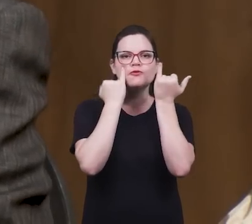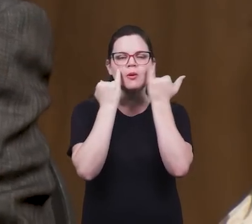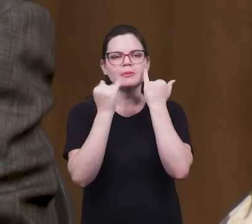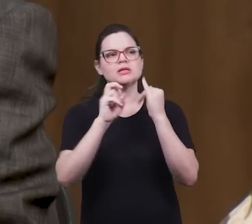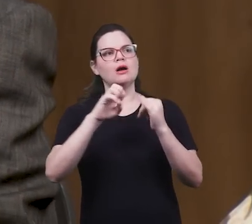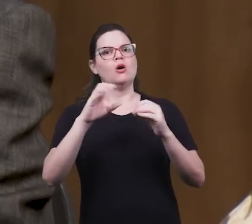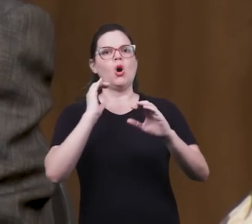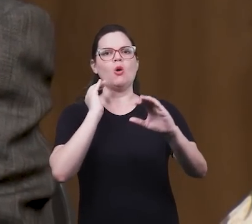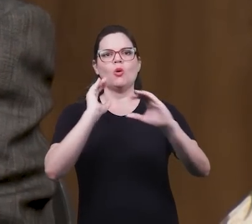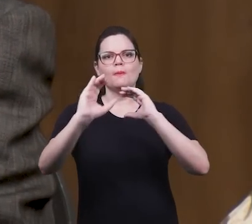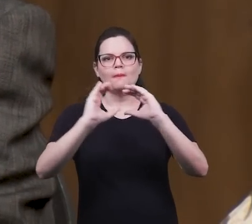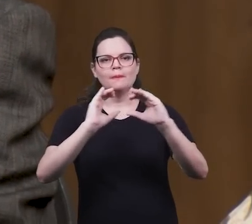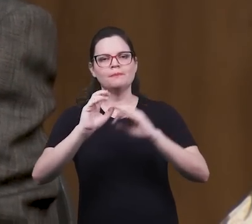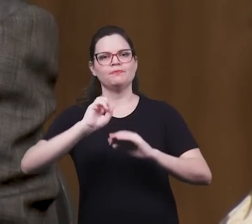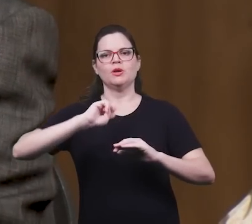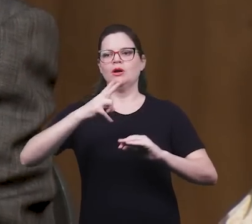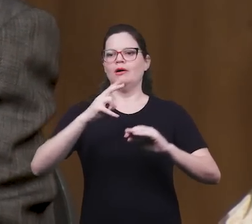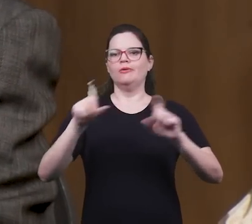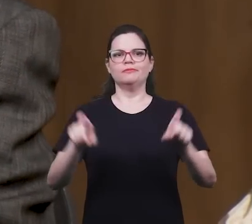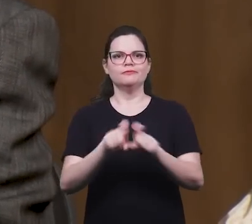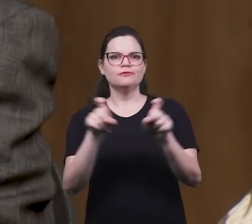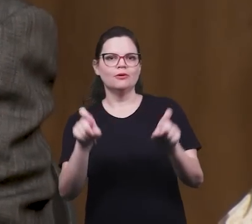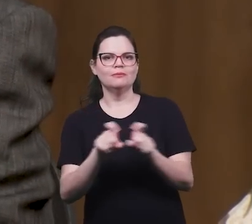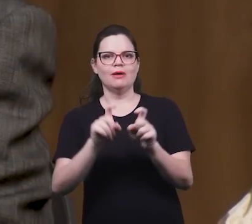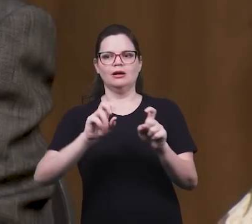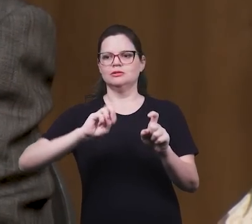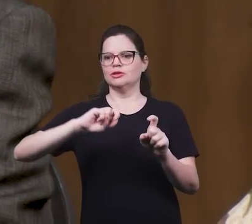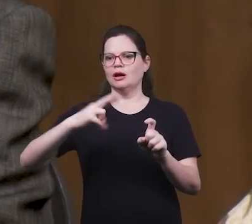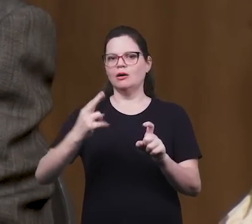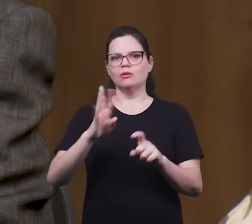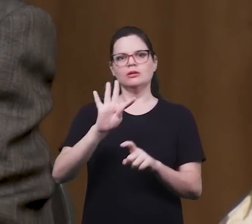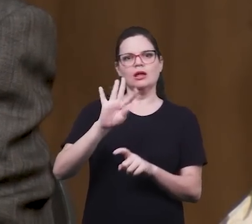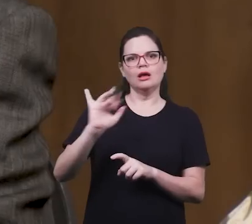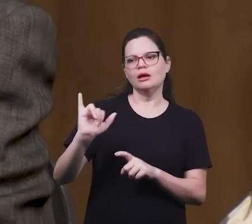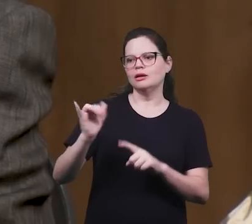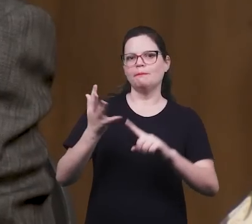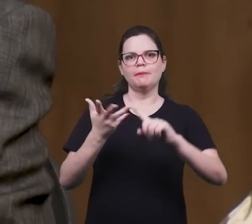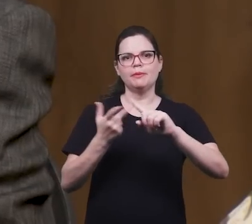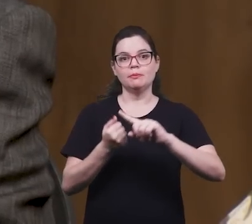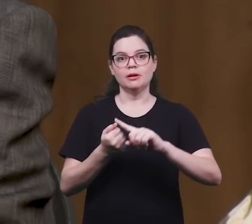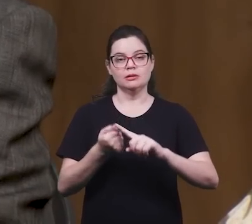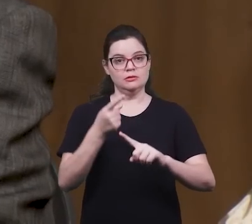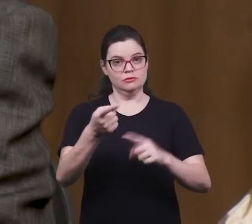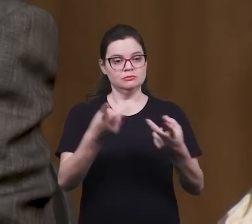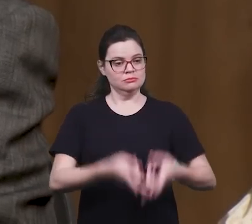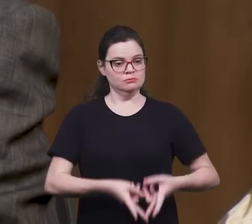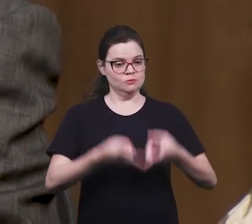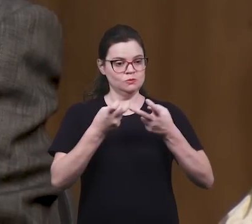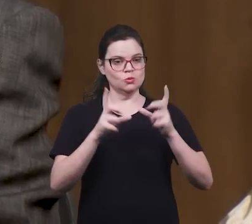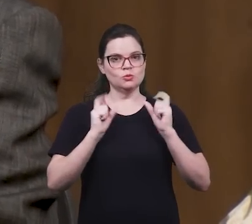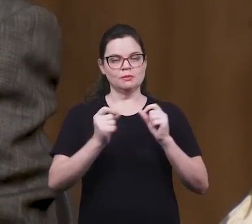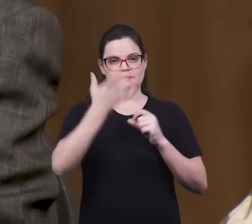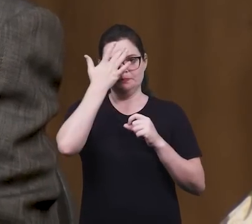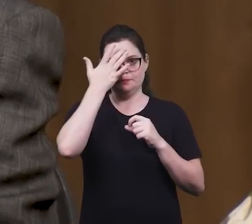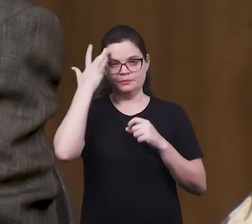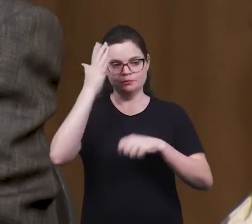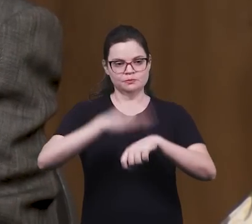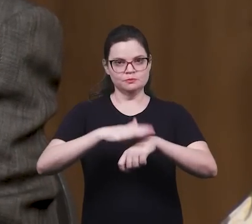informática, na área das comunicações, hoje você vê pessoas hoje que conseguiram